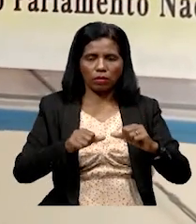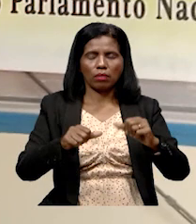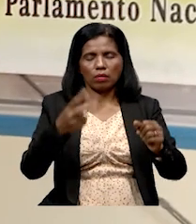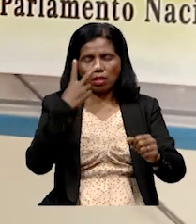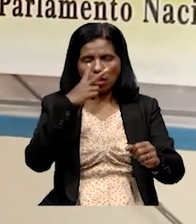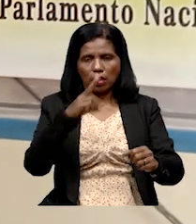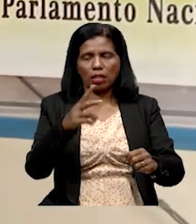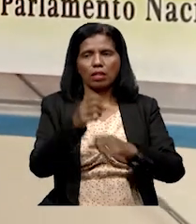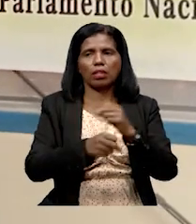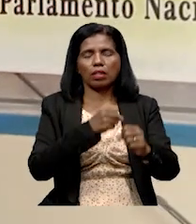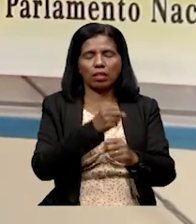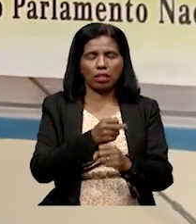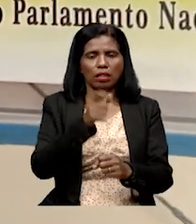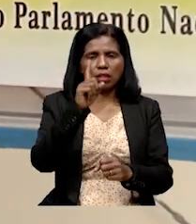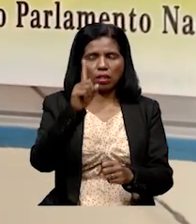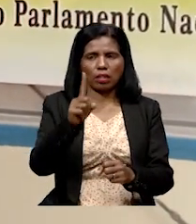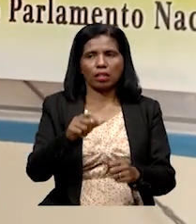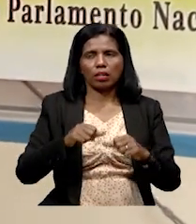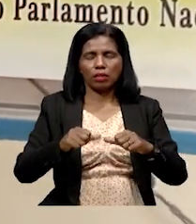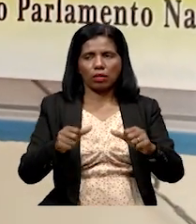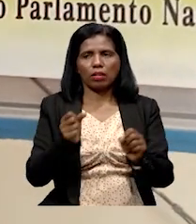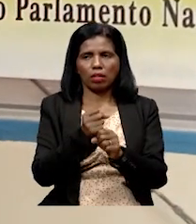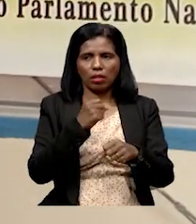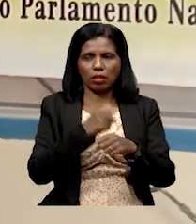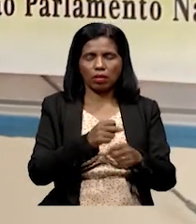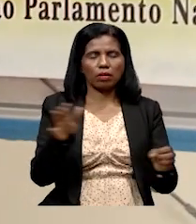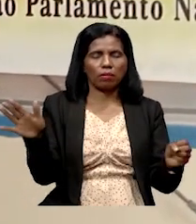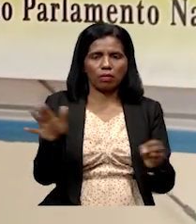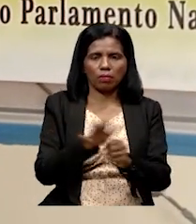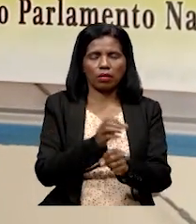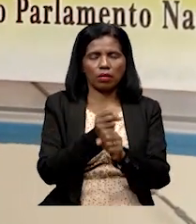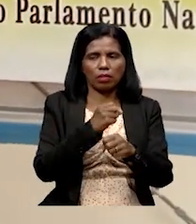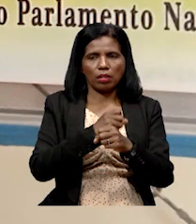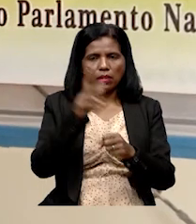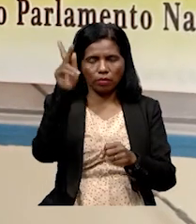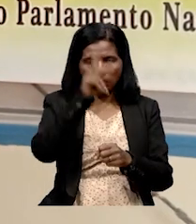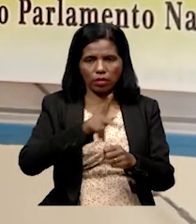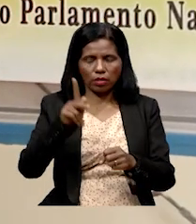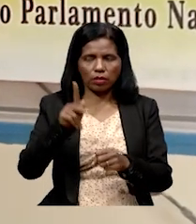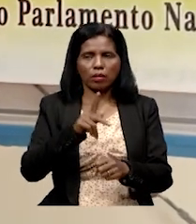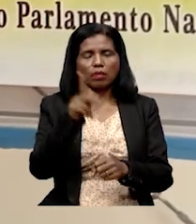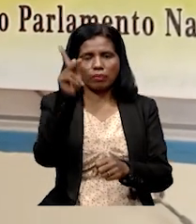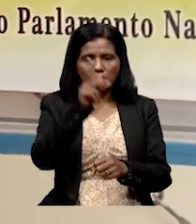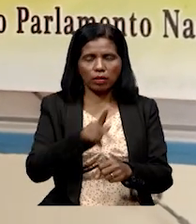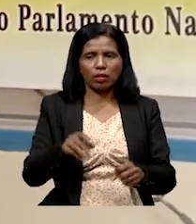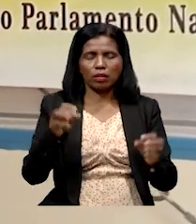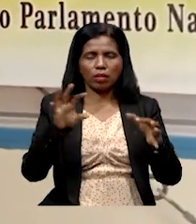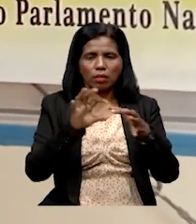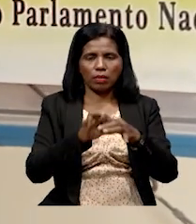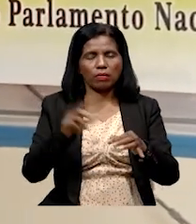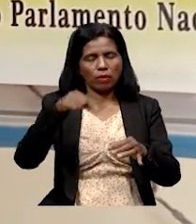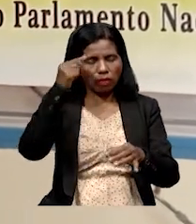Tem ainda recente, né? Continua dentro, hoje complementa a fiscalização, a recomendação rumba para o membro do governo